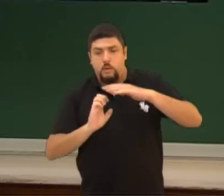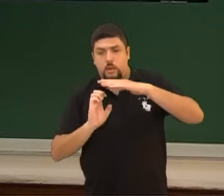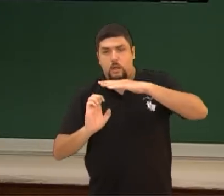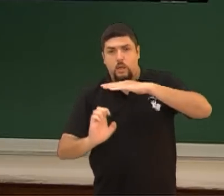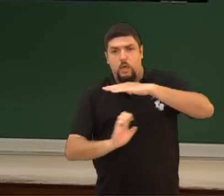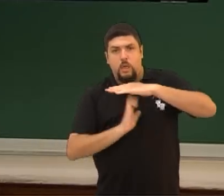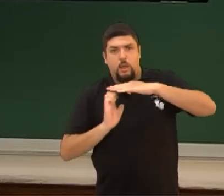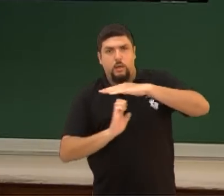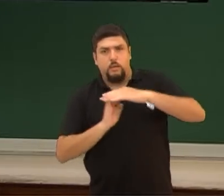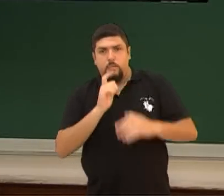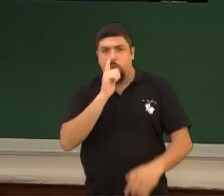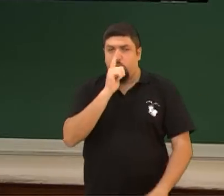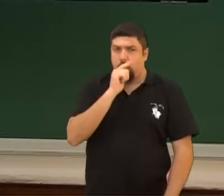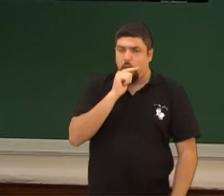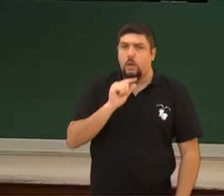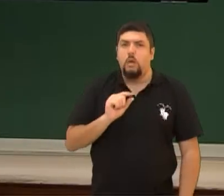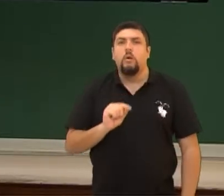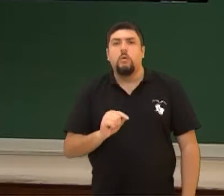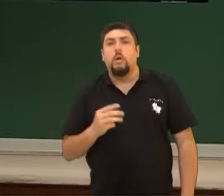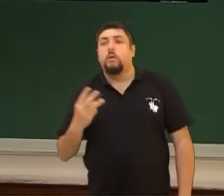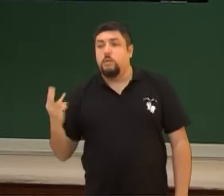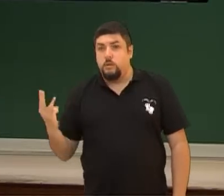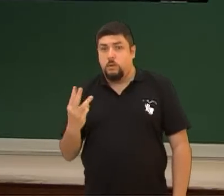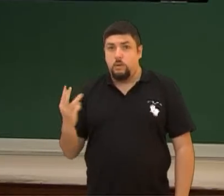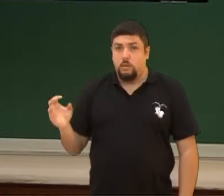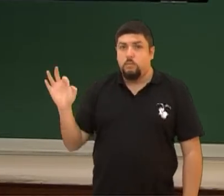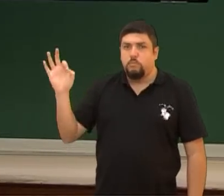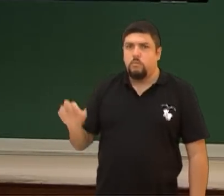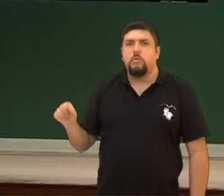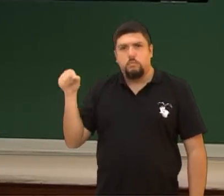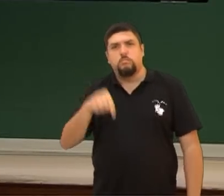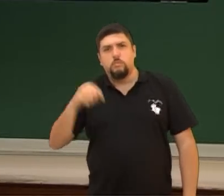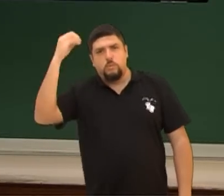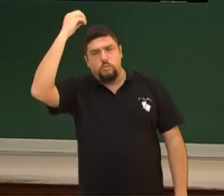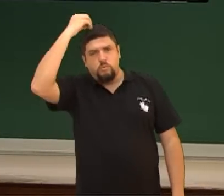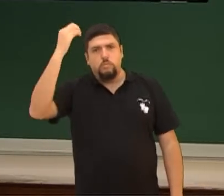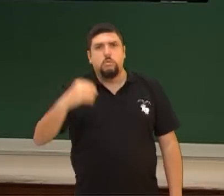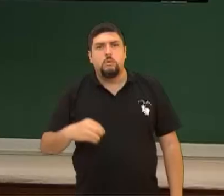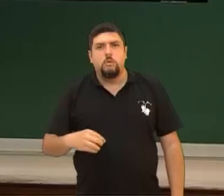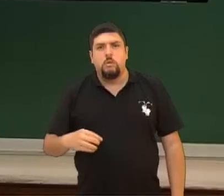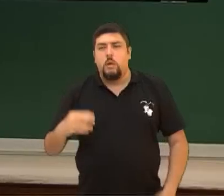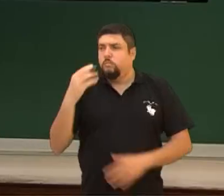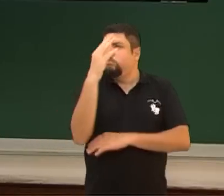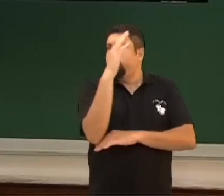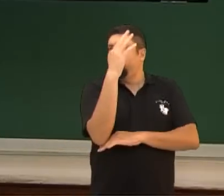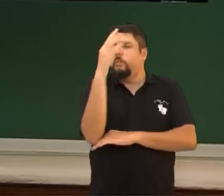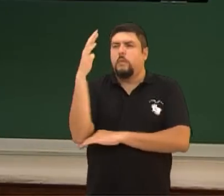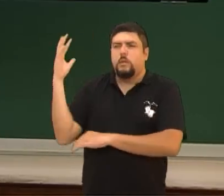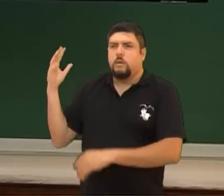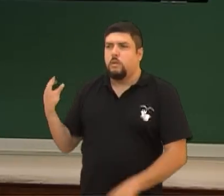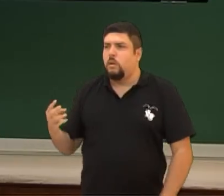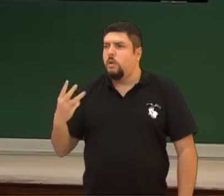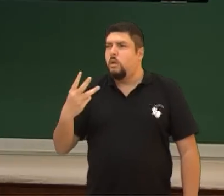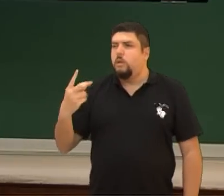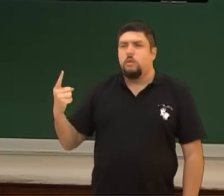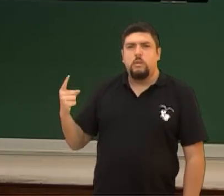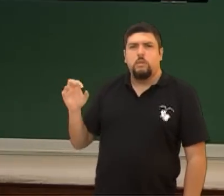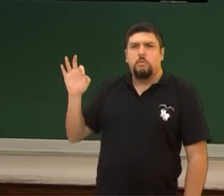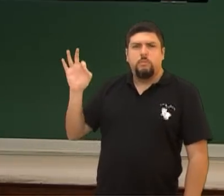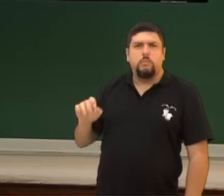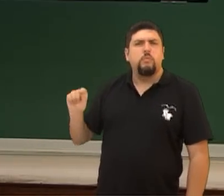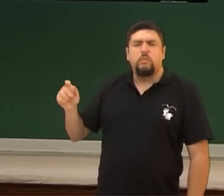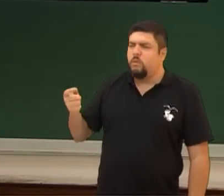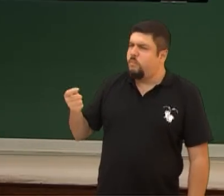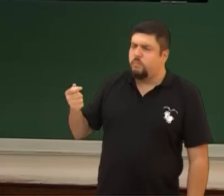abastecimento, 33% consideraram. E a natureza, 31% consideraram pouca culpa da